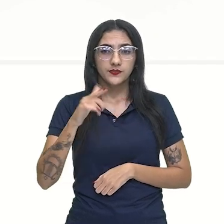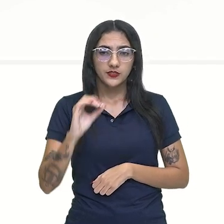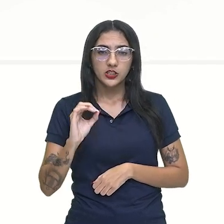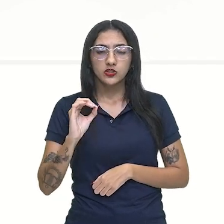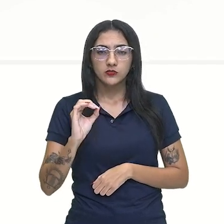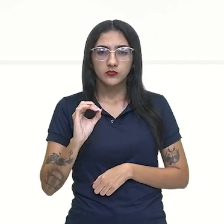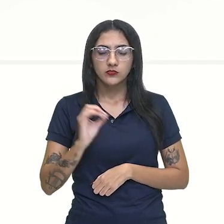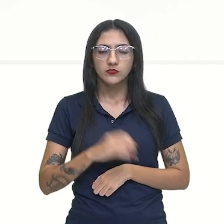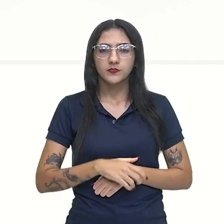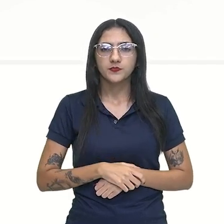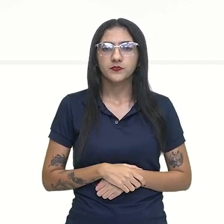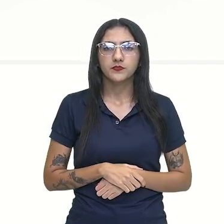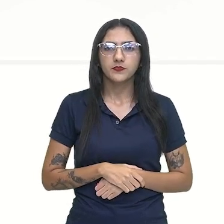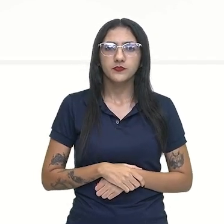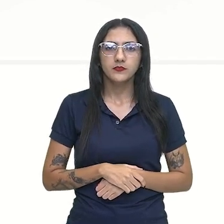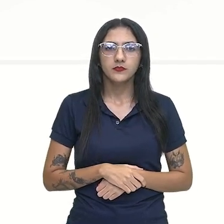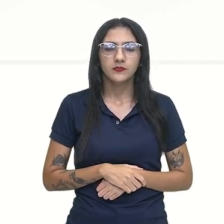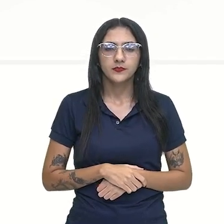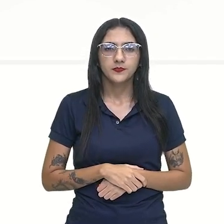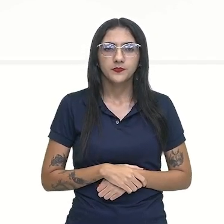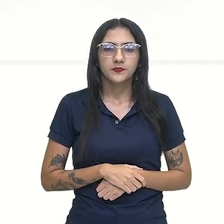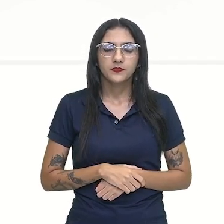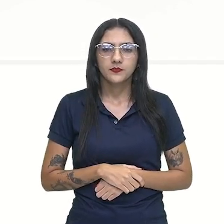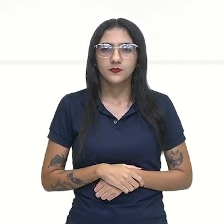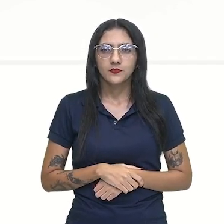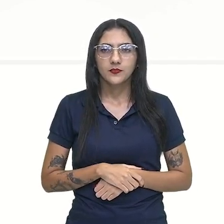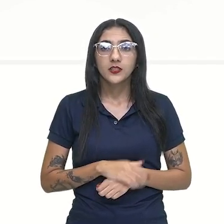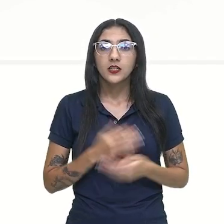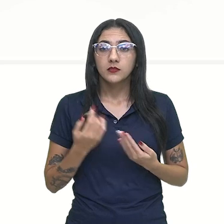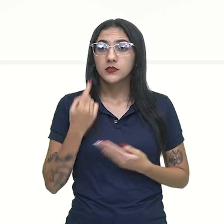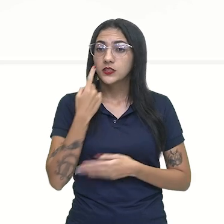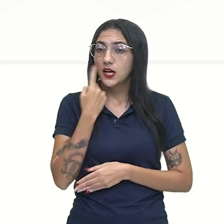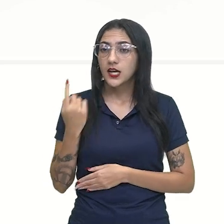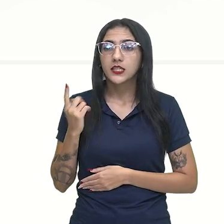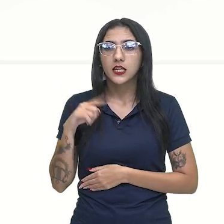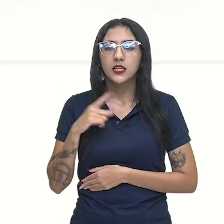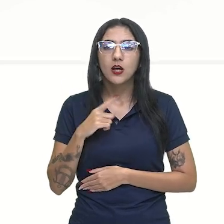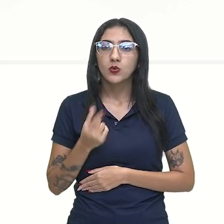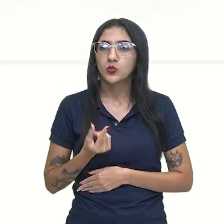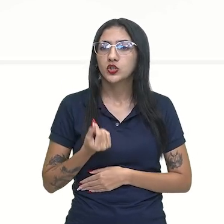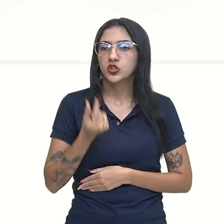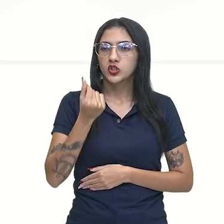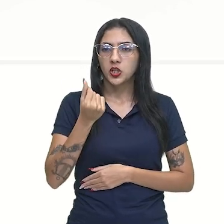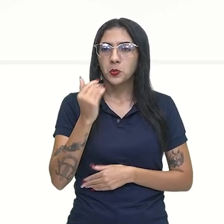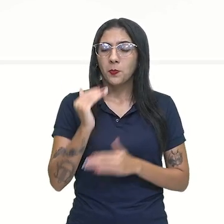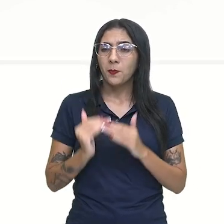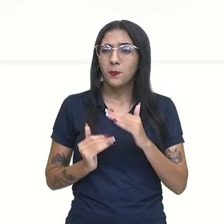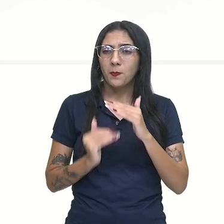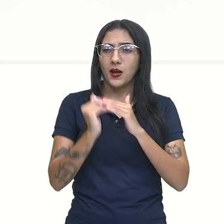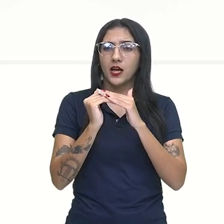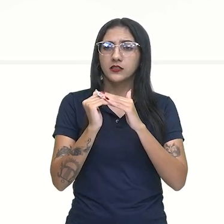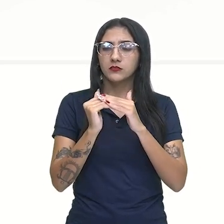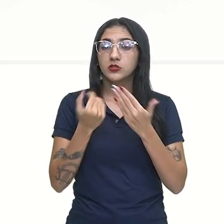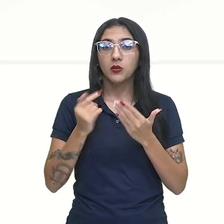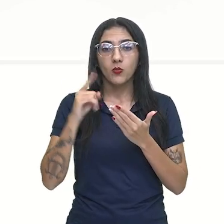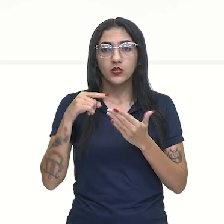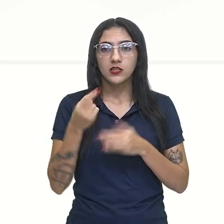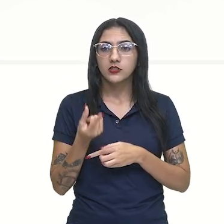420, tá? E aqui, como ele é lucro máximo, então a gente está falando de dinheiro,